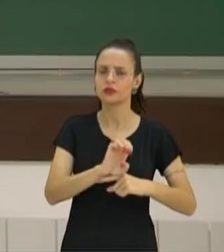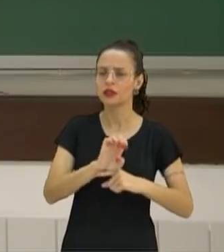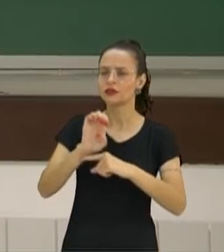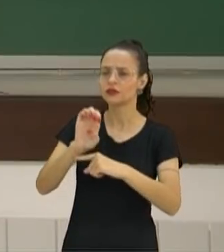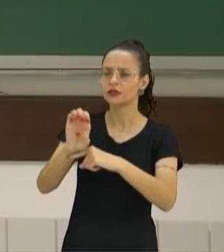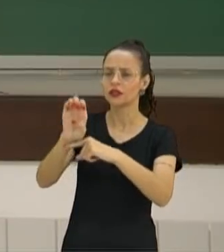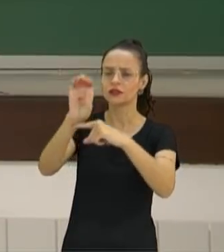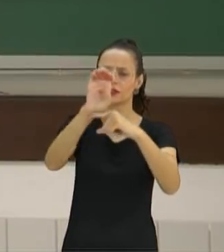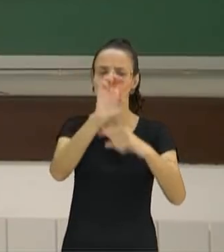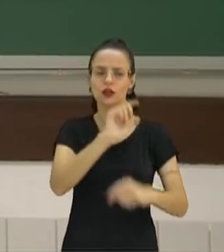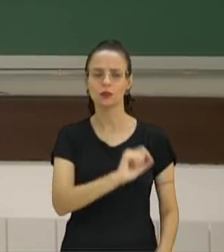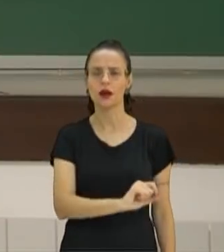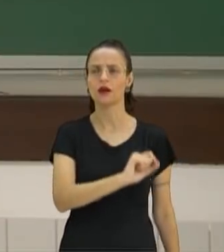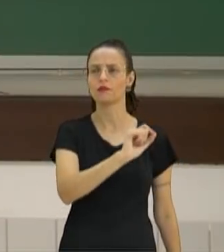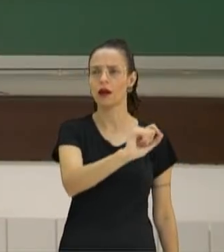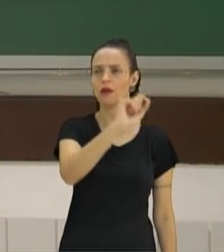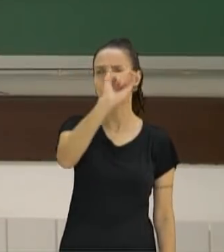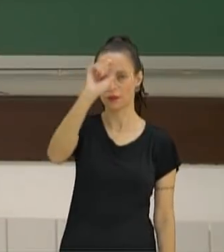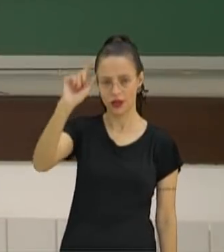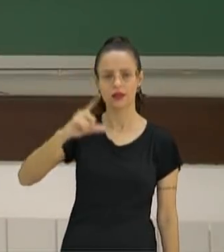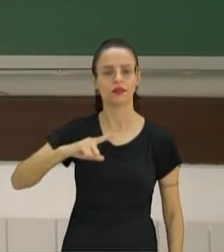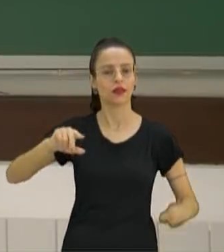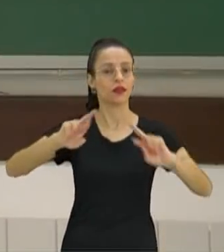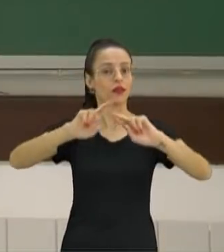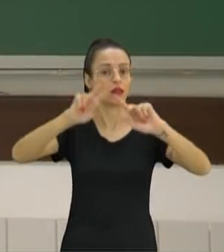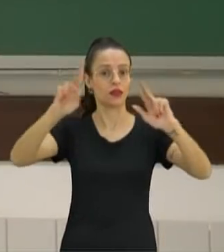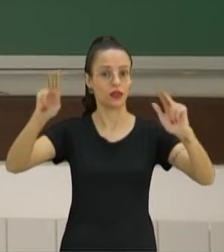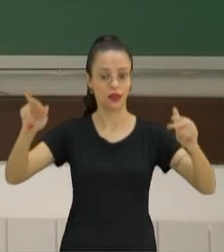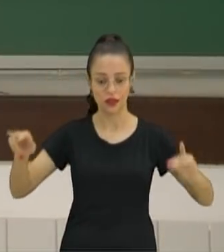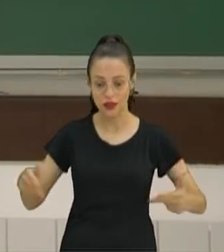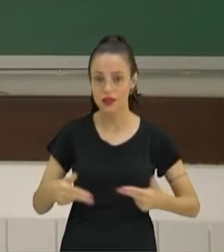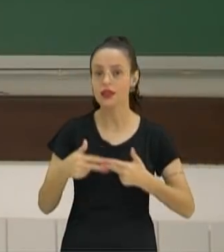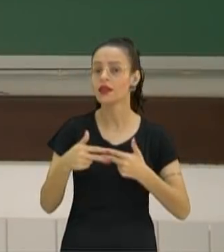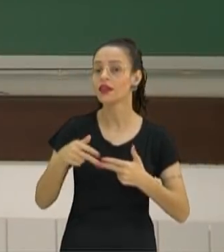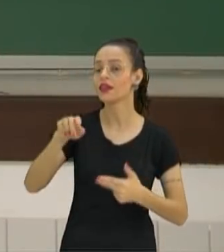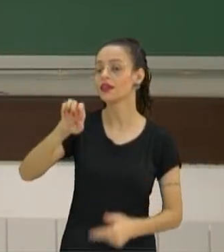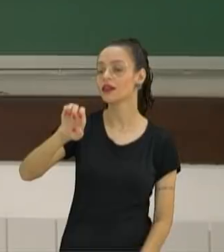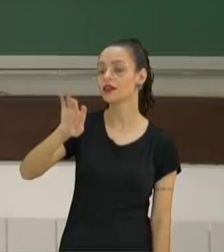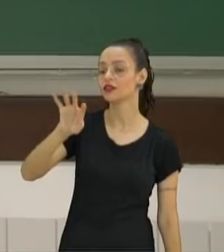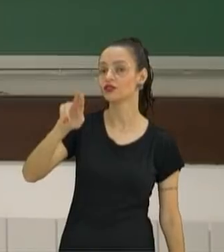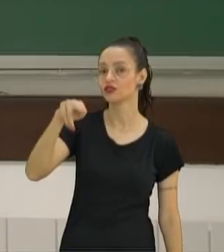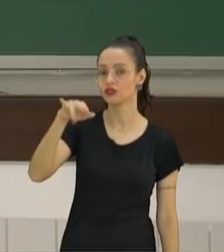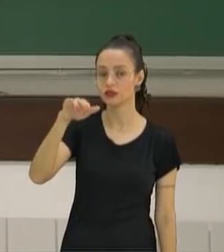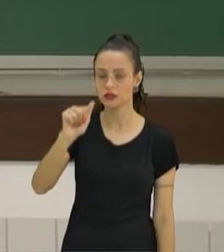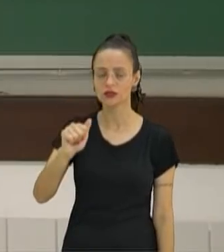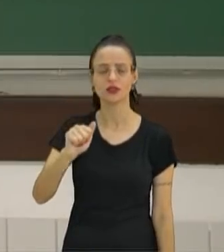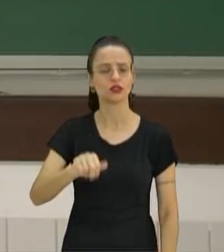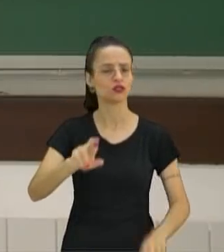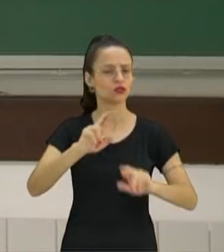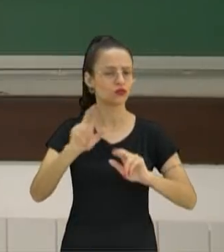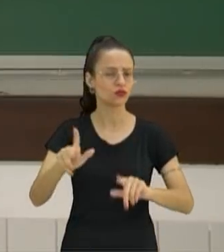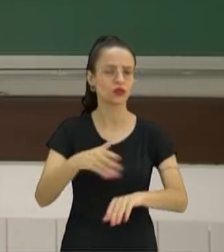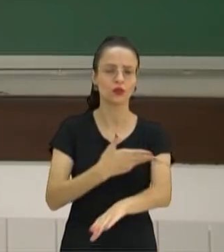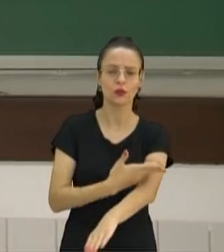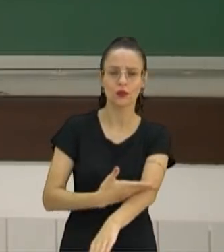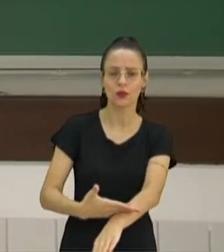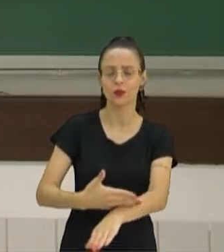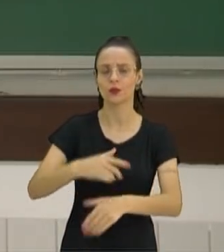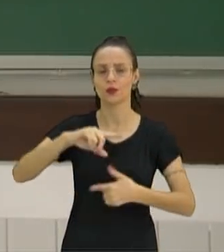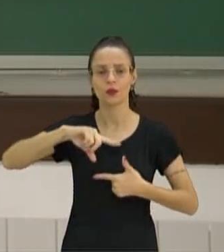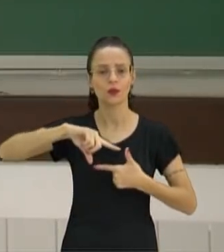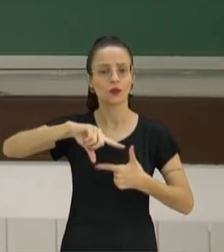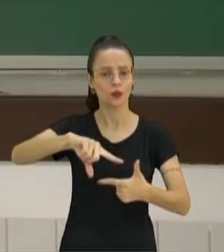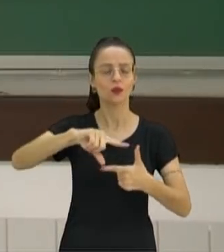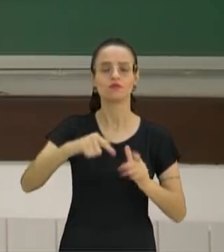cada região possui etnias diferentes com hábitos, tradições, culturas, manifestações